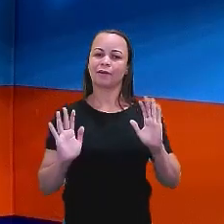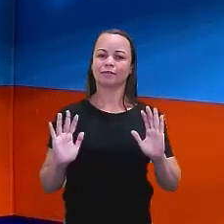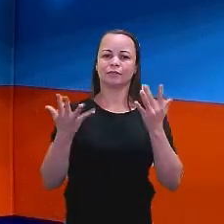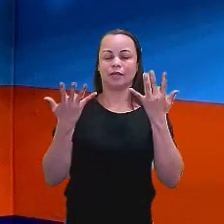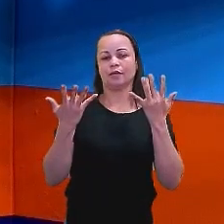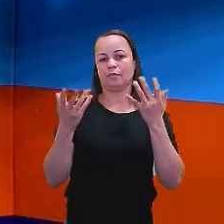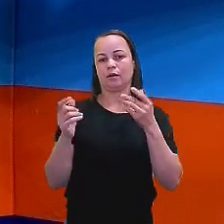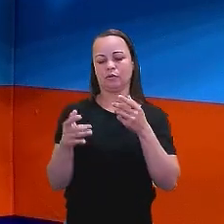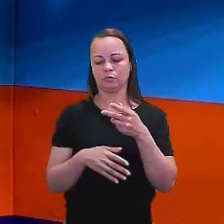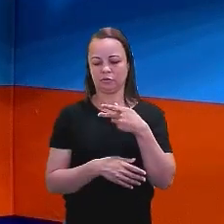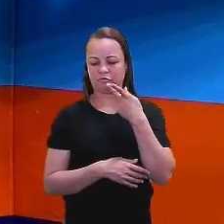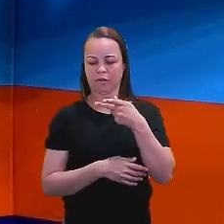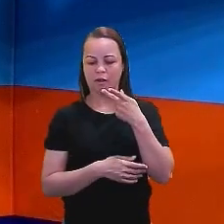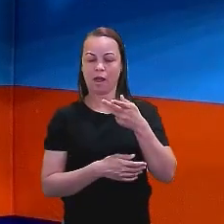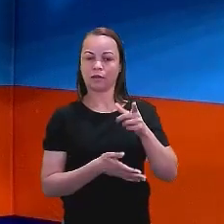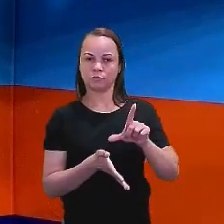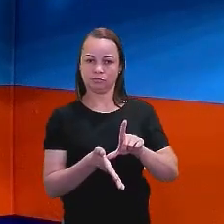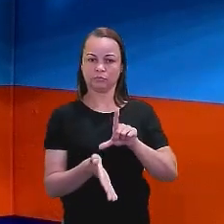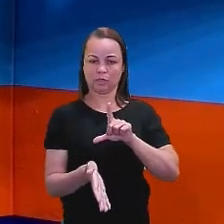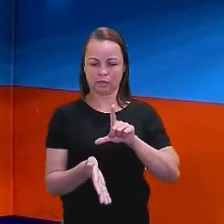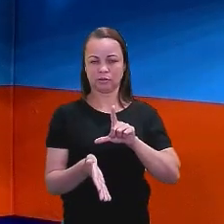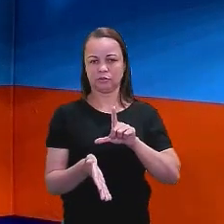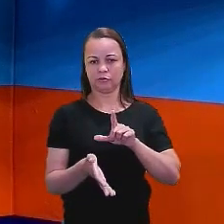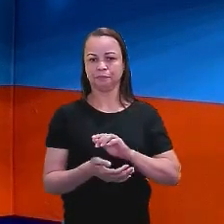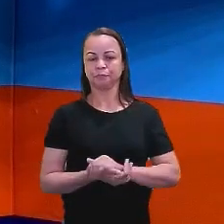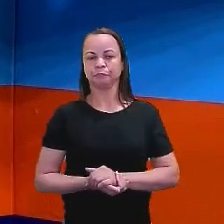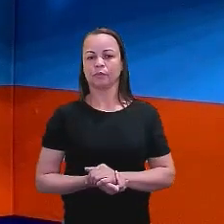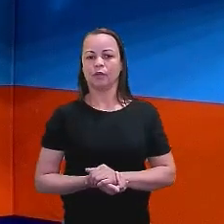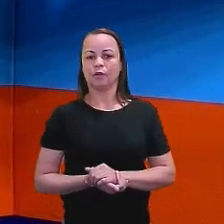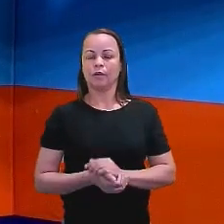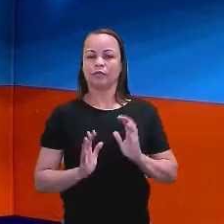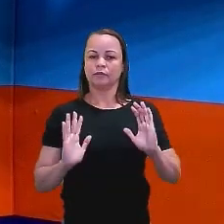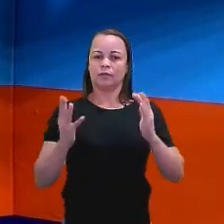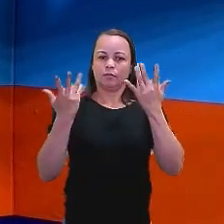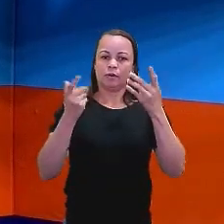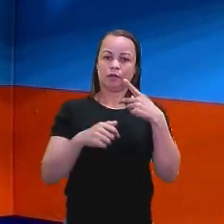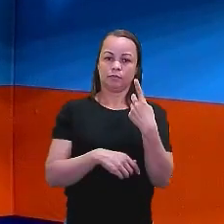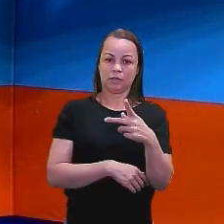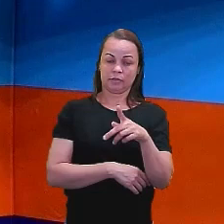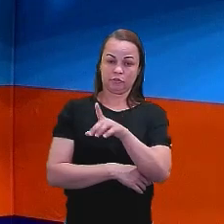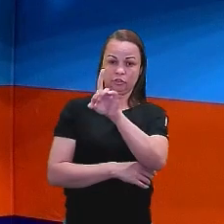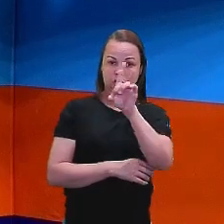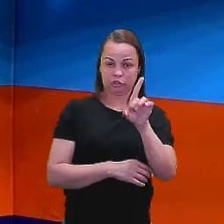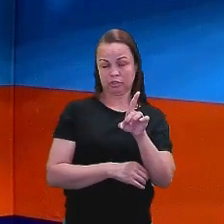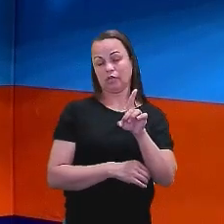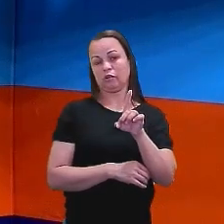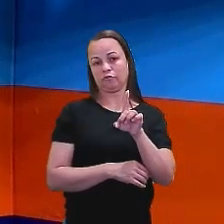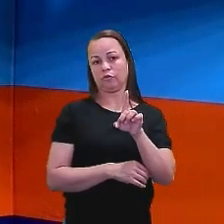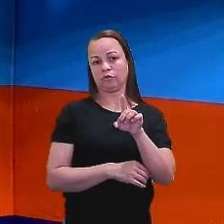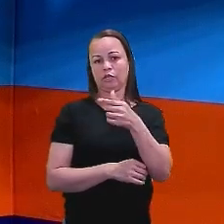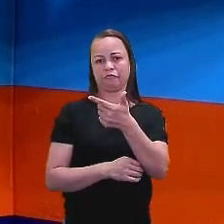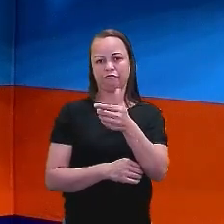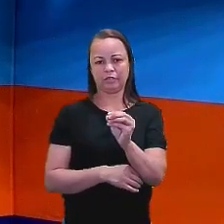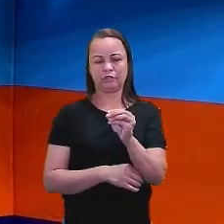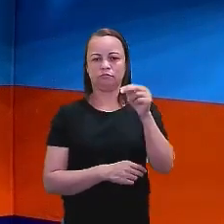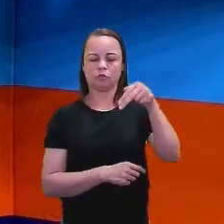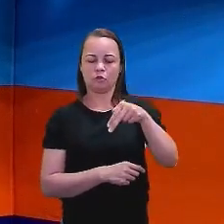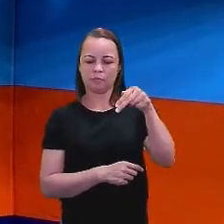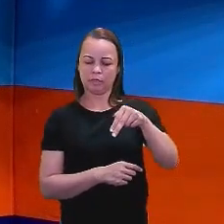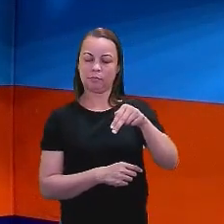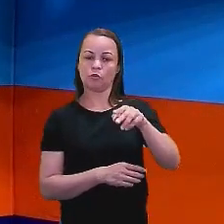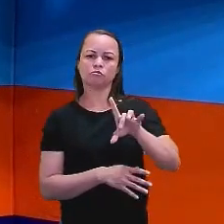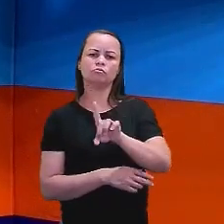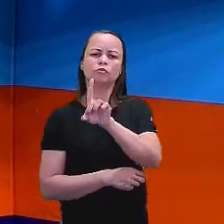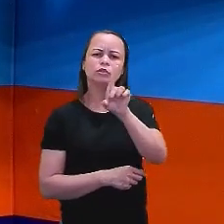falado anteriormente, para celebrarmos essa data, foi instituído o dia 20 de novembro como um dia para que